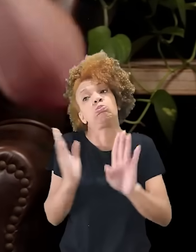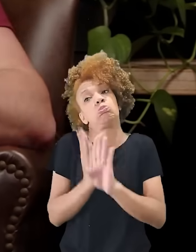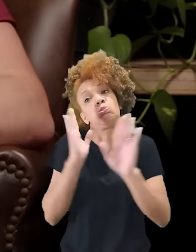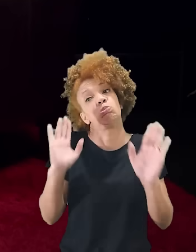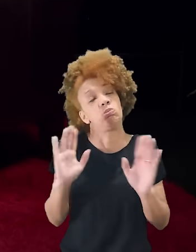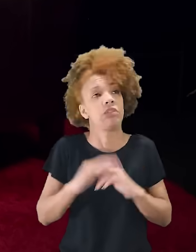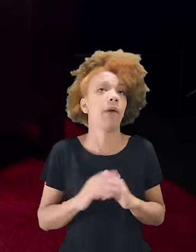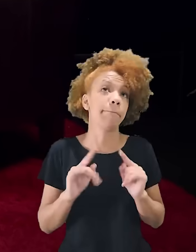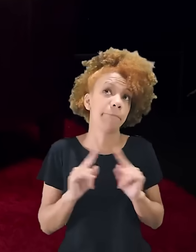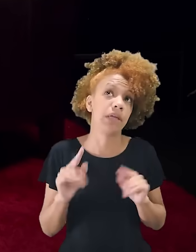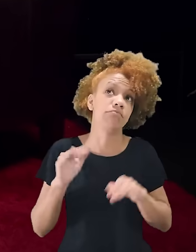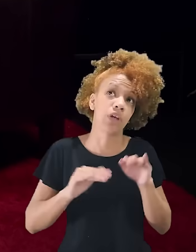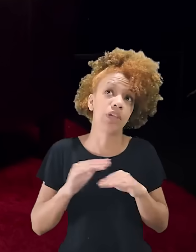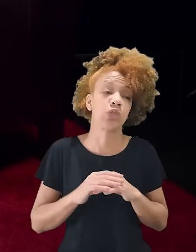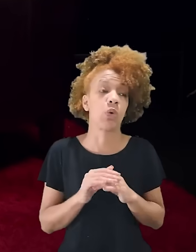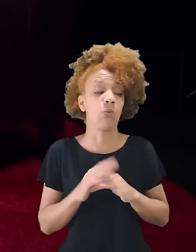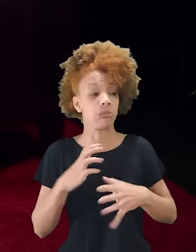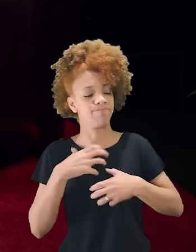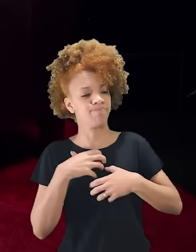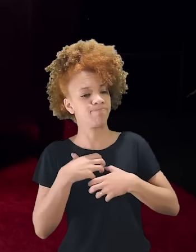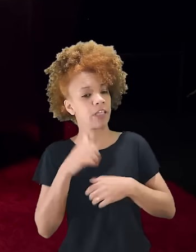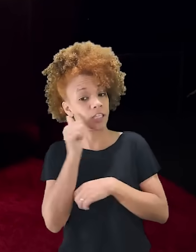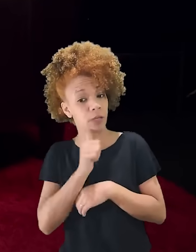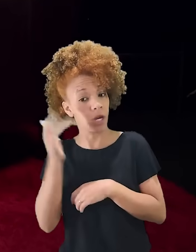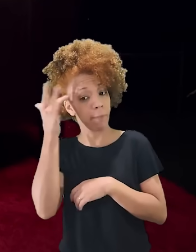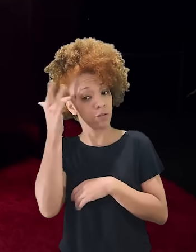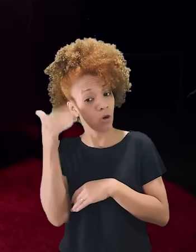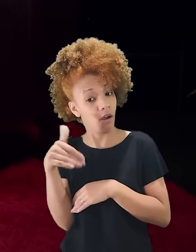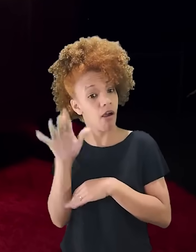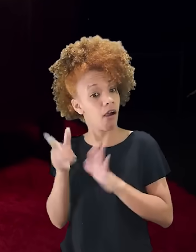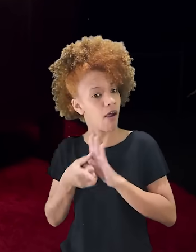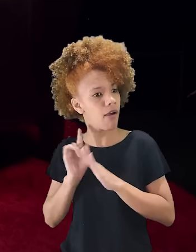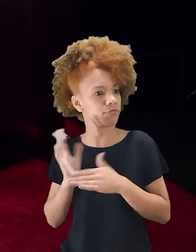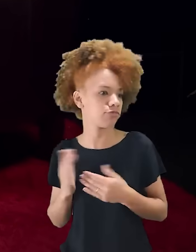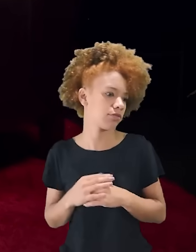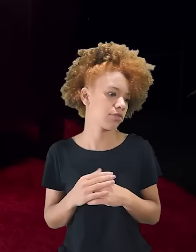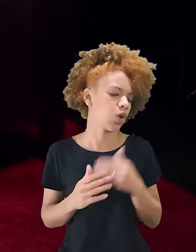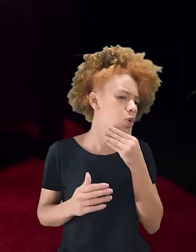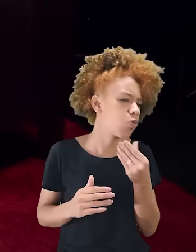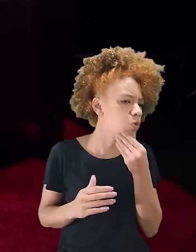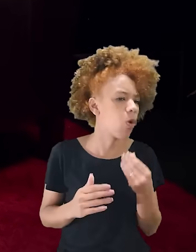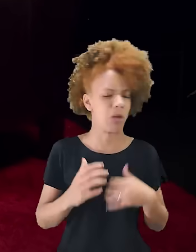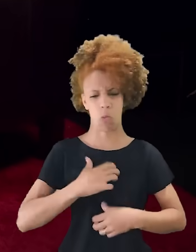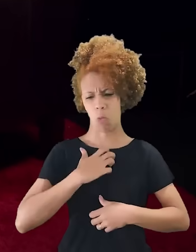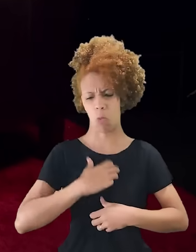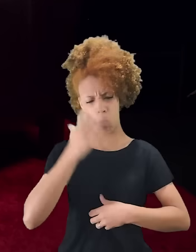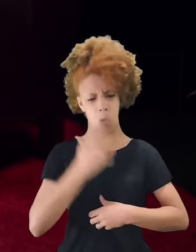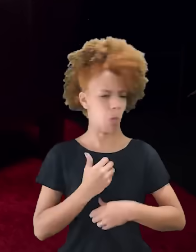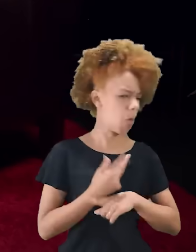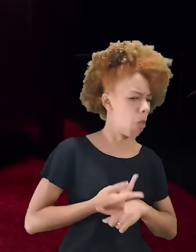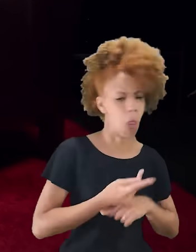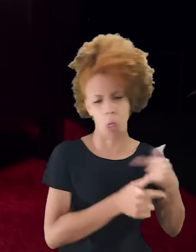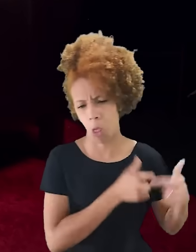mulher talvez isso queira requeira uma sensibilidade que a mulher apurou antes talvez pelo mundo que a gente viveu né Tipo o homem ser o cara Grosso que vai